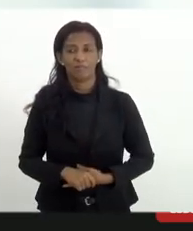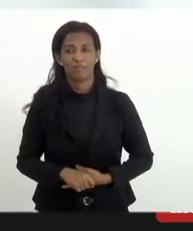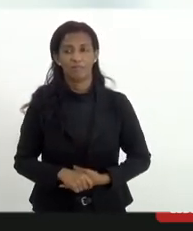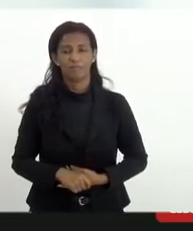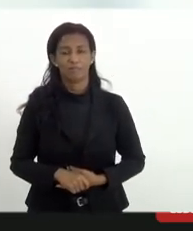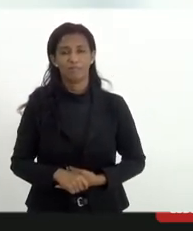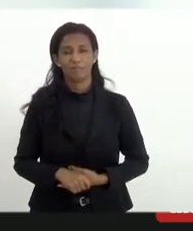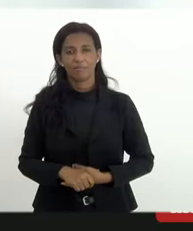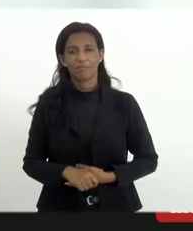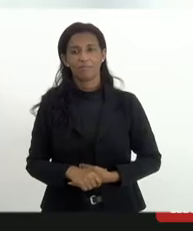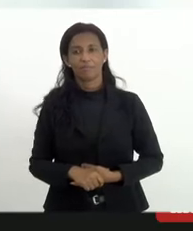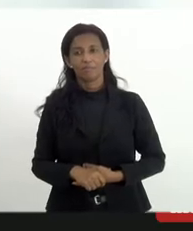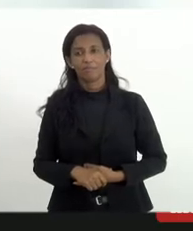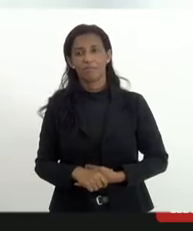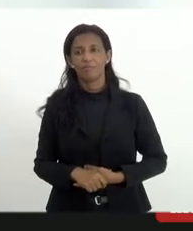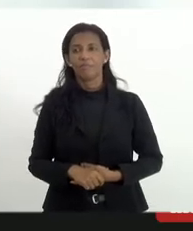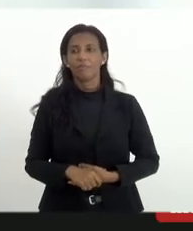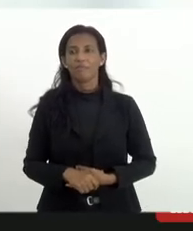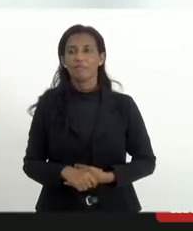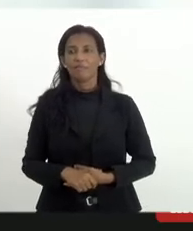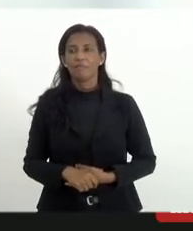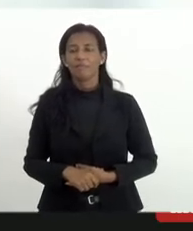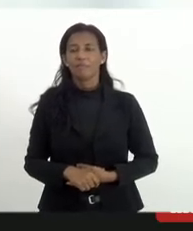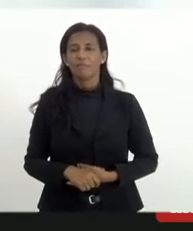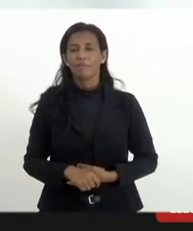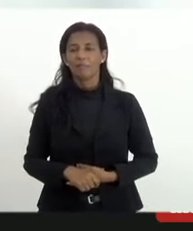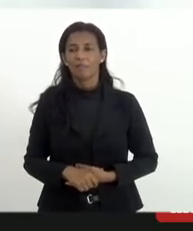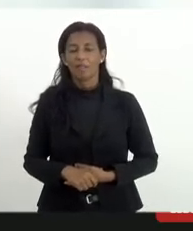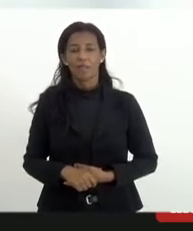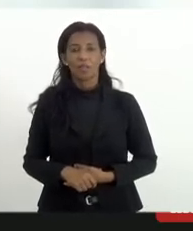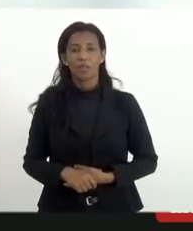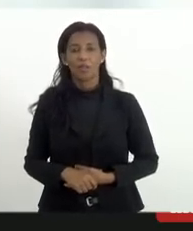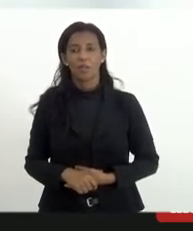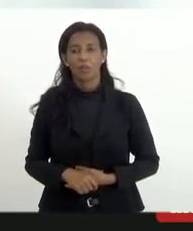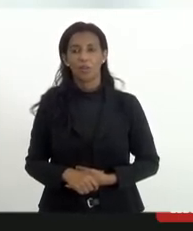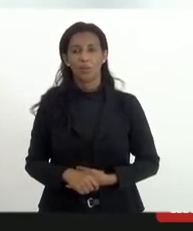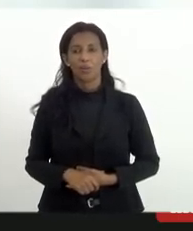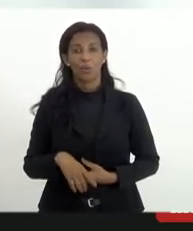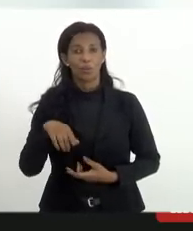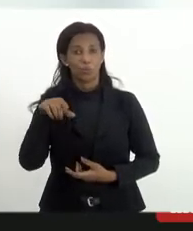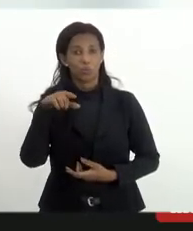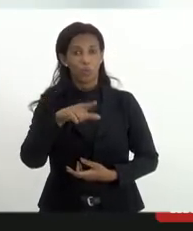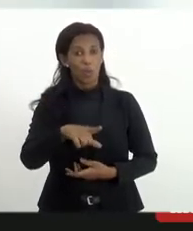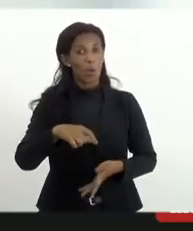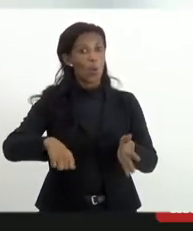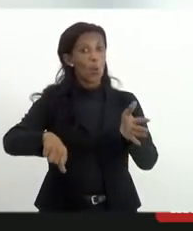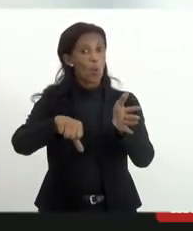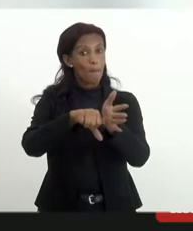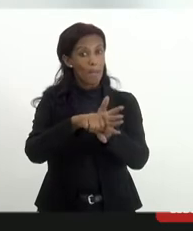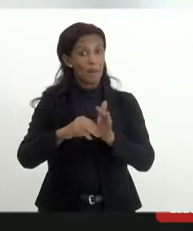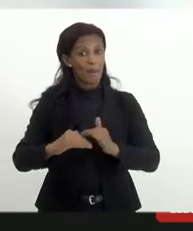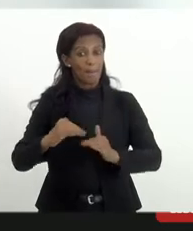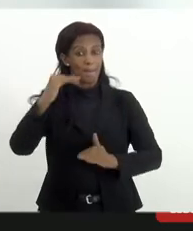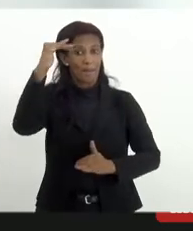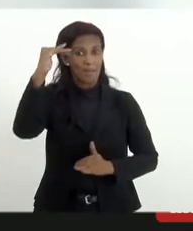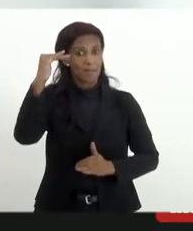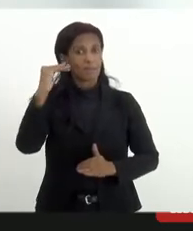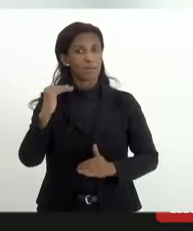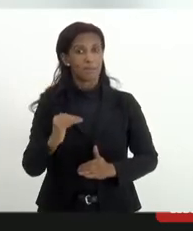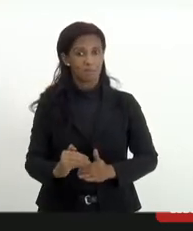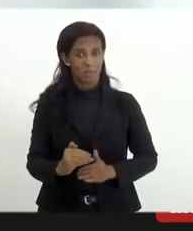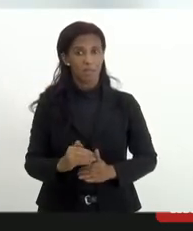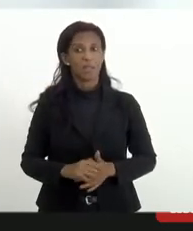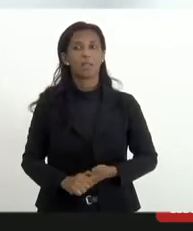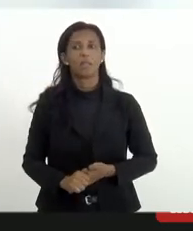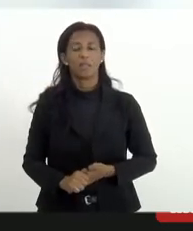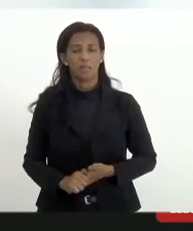com definição no código e também com penas máximas e mínimas e prazo